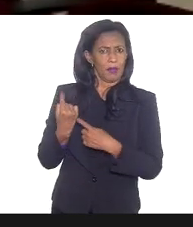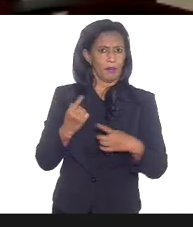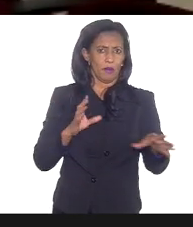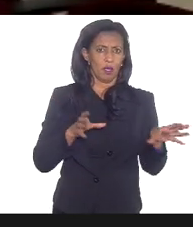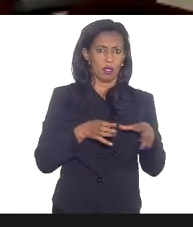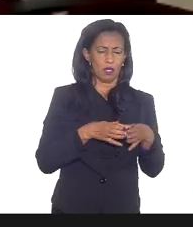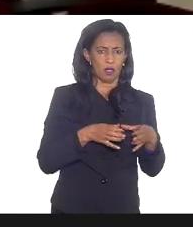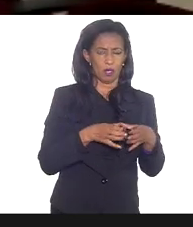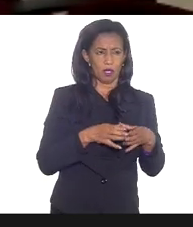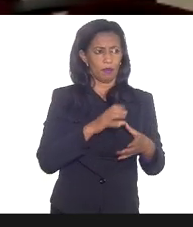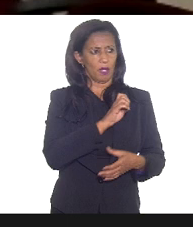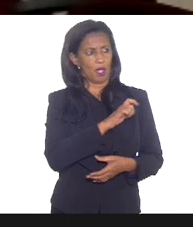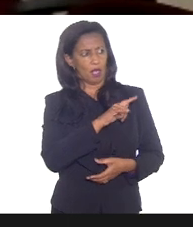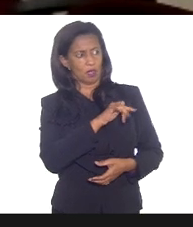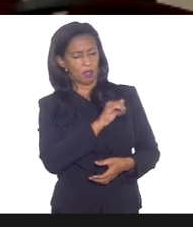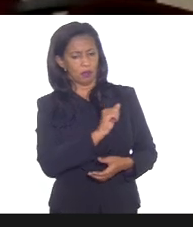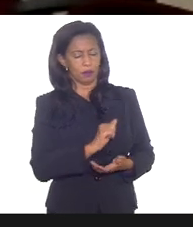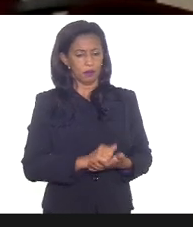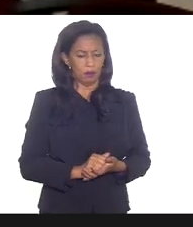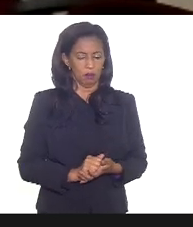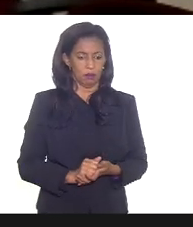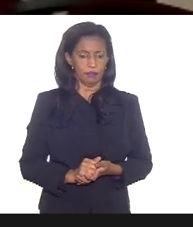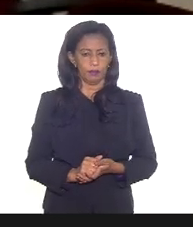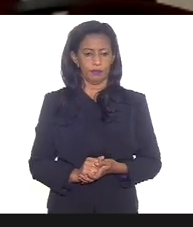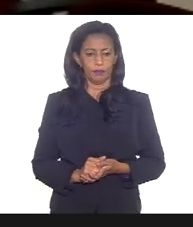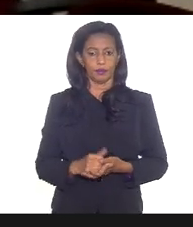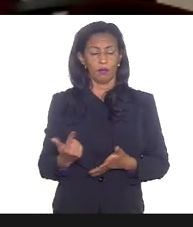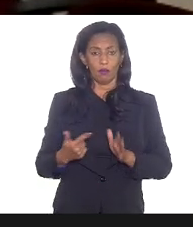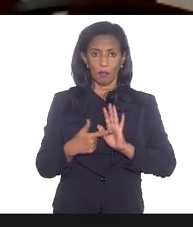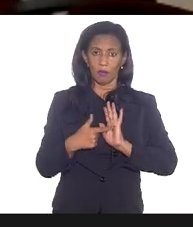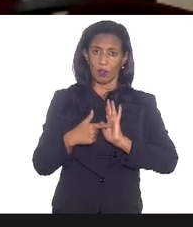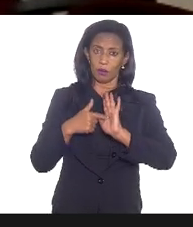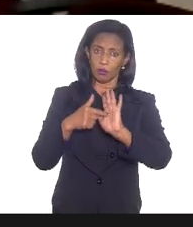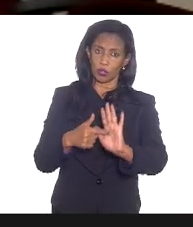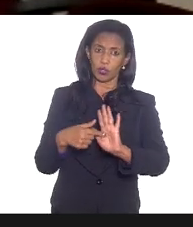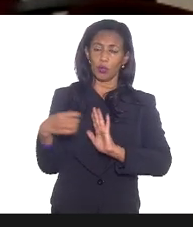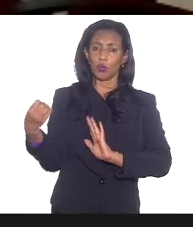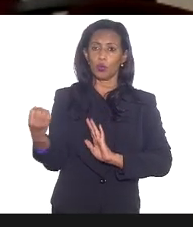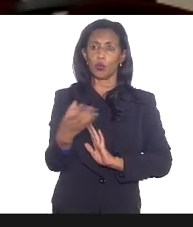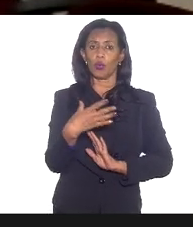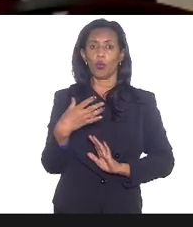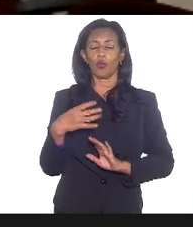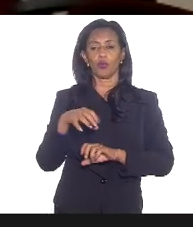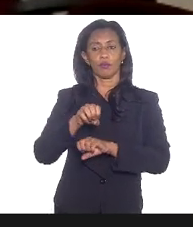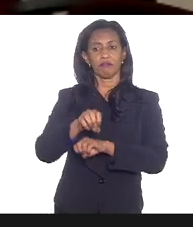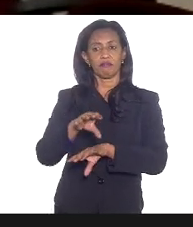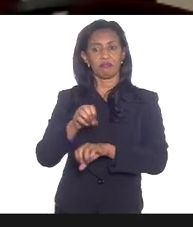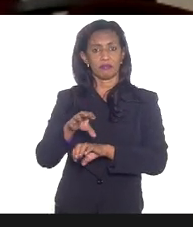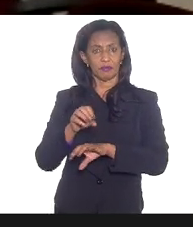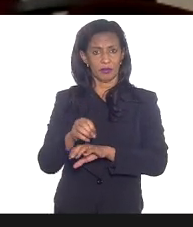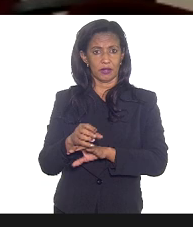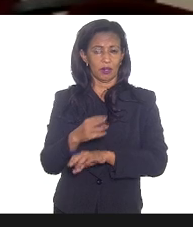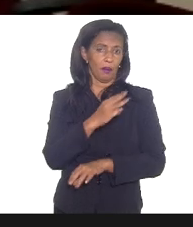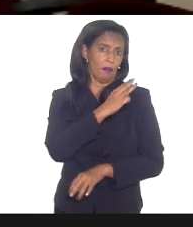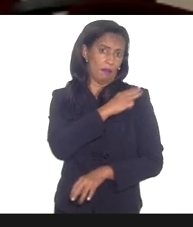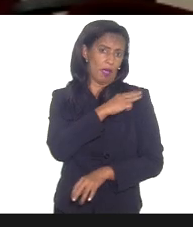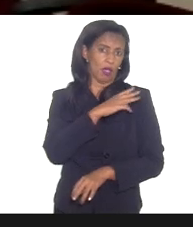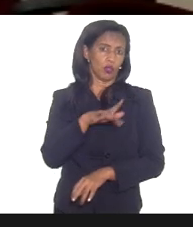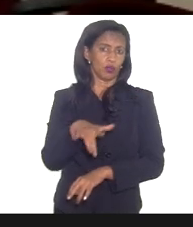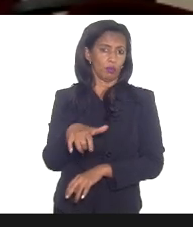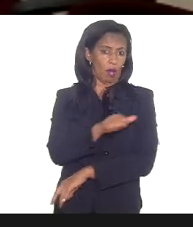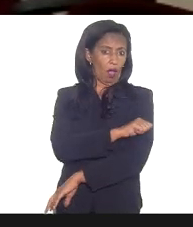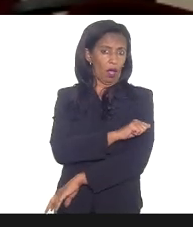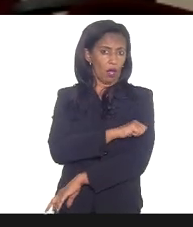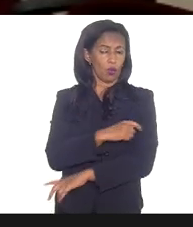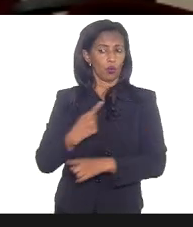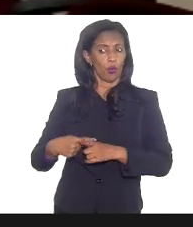equipe, Elisângela, que estava presente, apresentamos o novo ensino médio para os alunos, né, porque